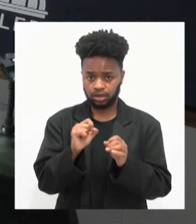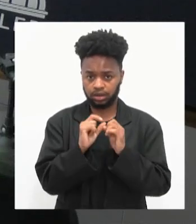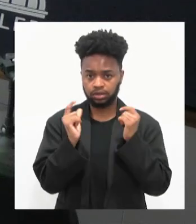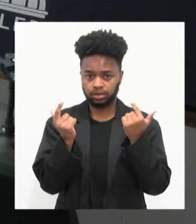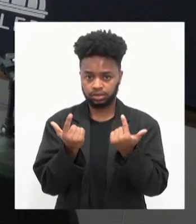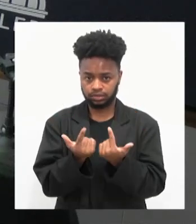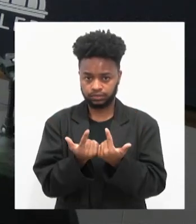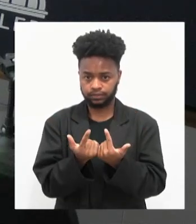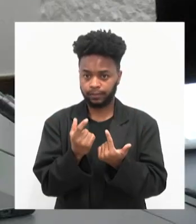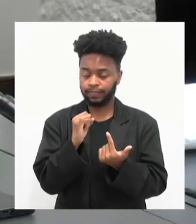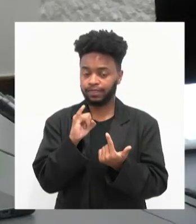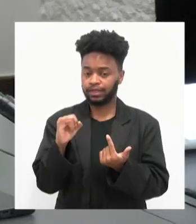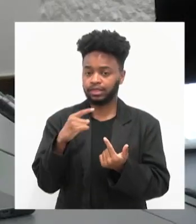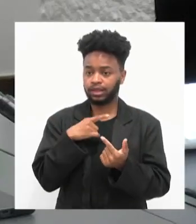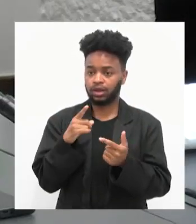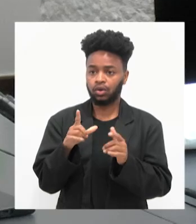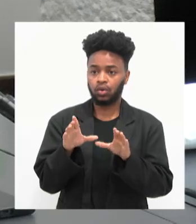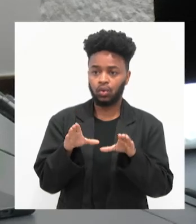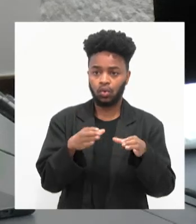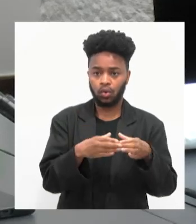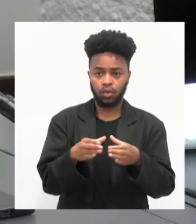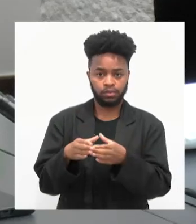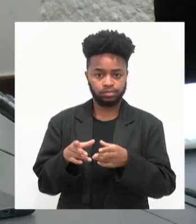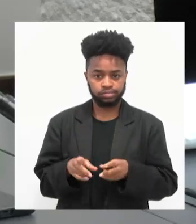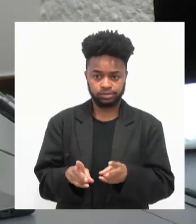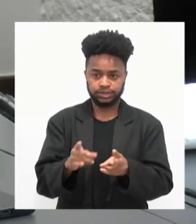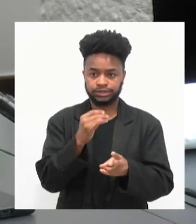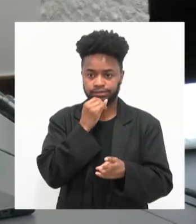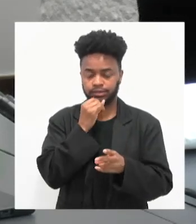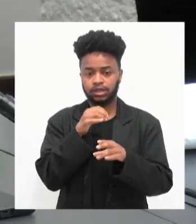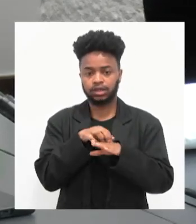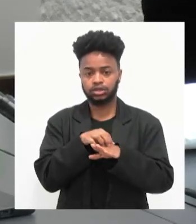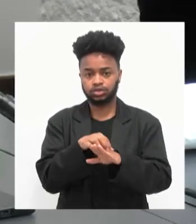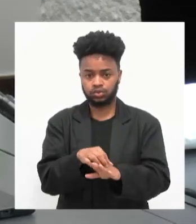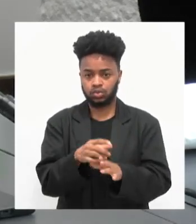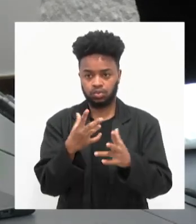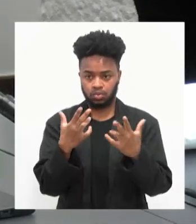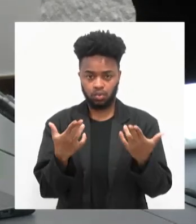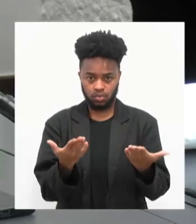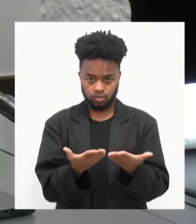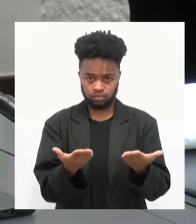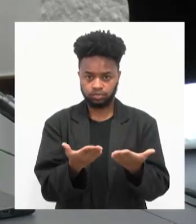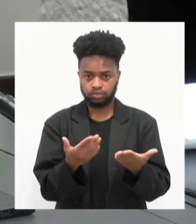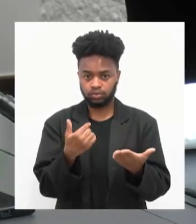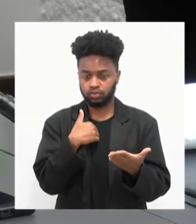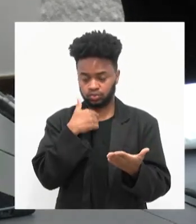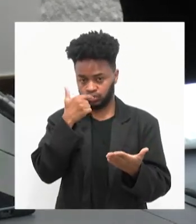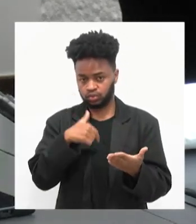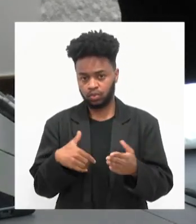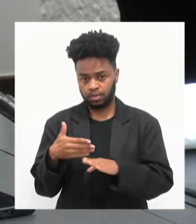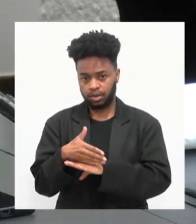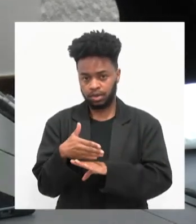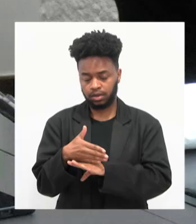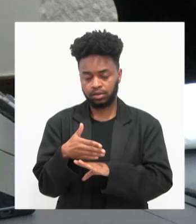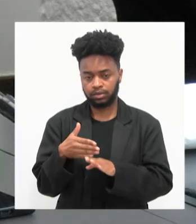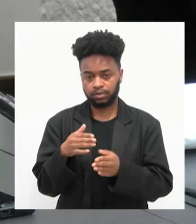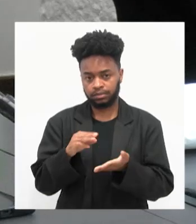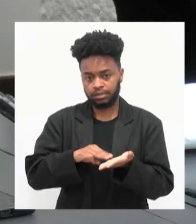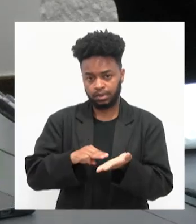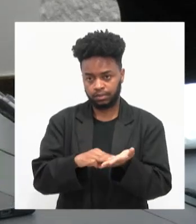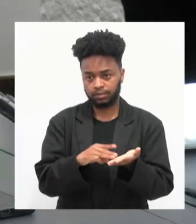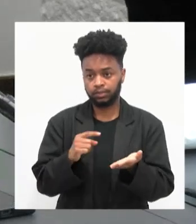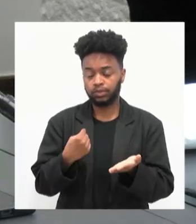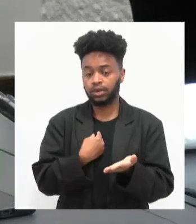se nós temos as comissões permanentes, como a de transporte, qual hoje, agora eu sou membro, e nós solicitamos